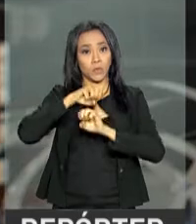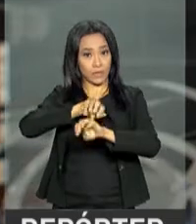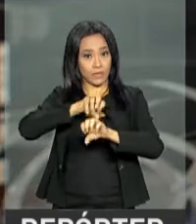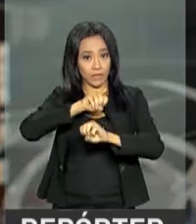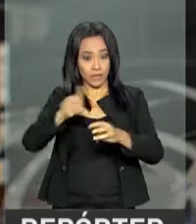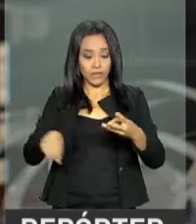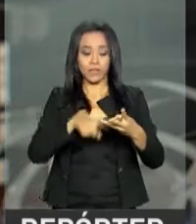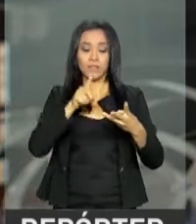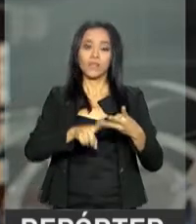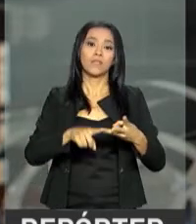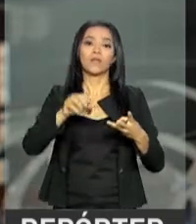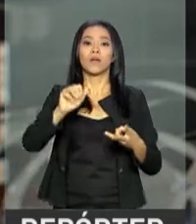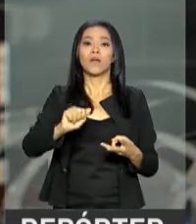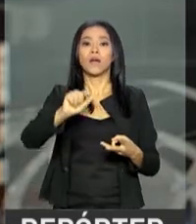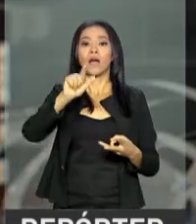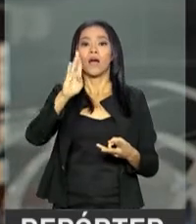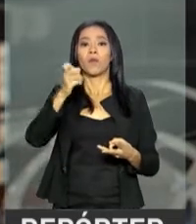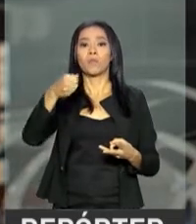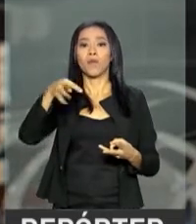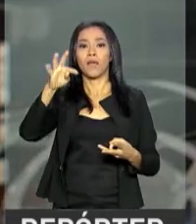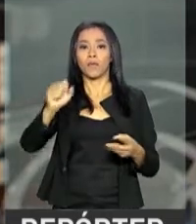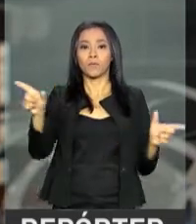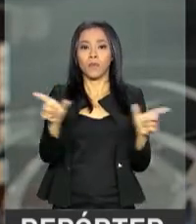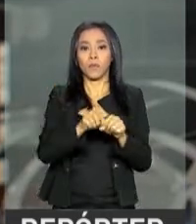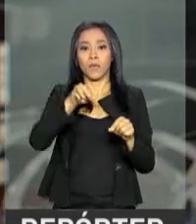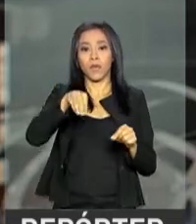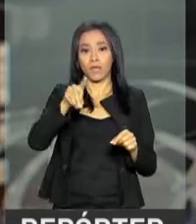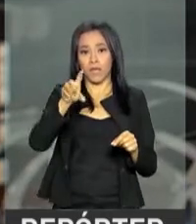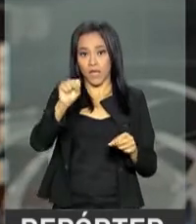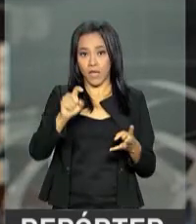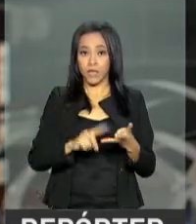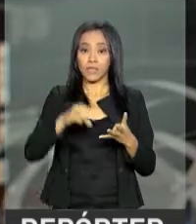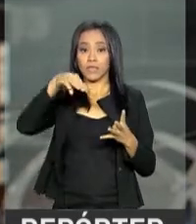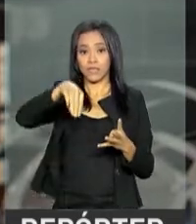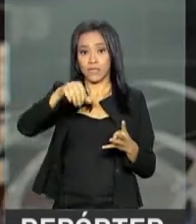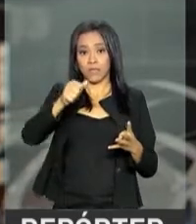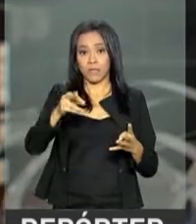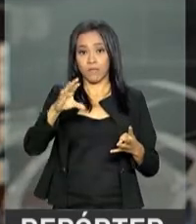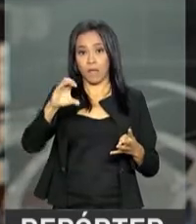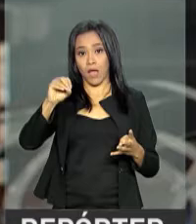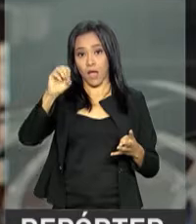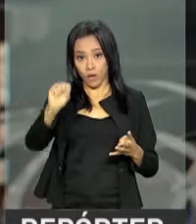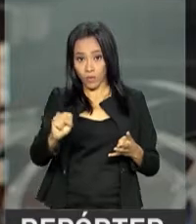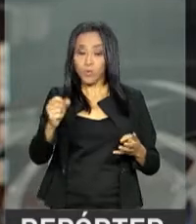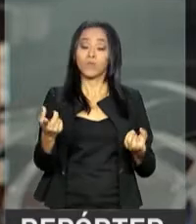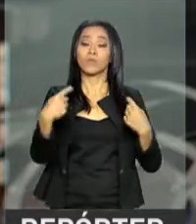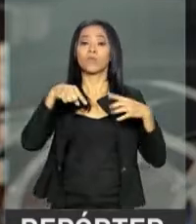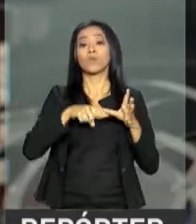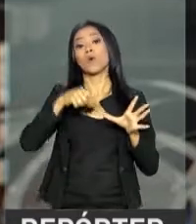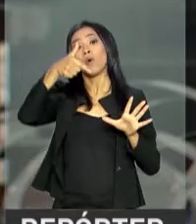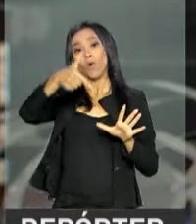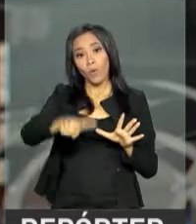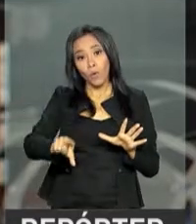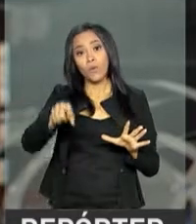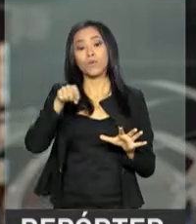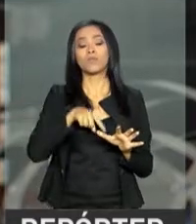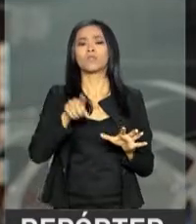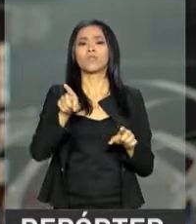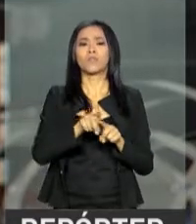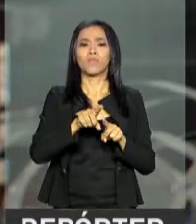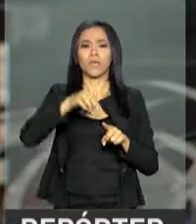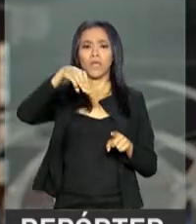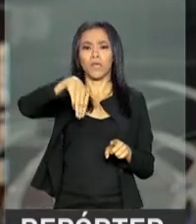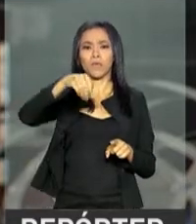Educação, Alberto Beltrame, o MDS, Marcos Jorge, o MDIC, Moreira Franco assume o Ministério de Minas e